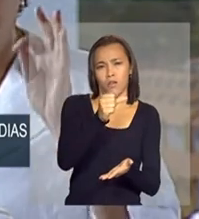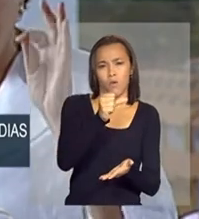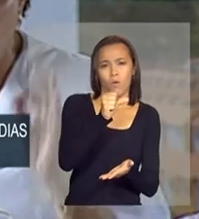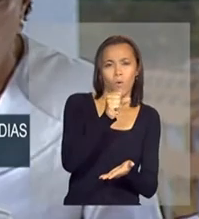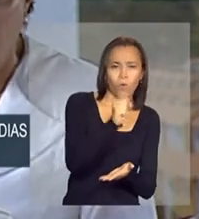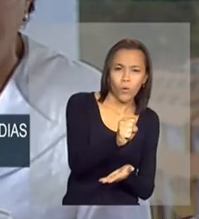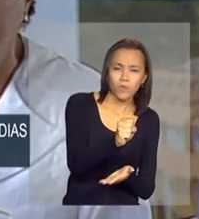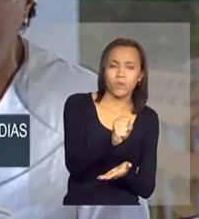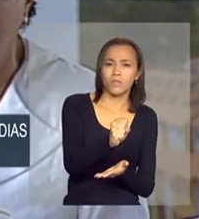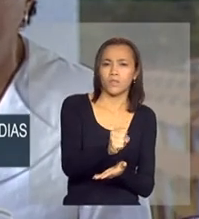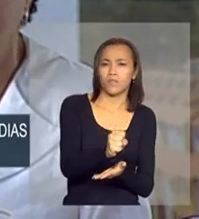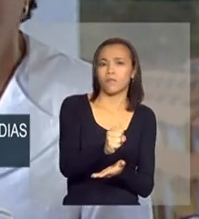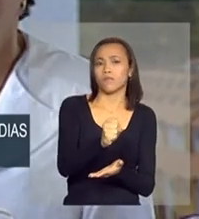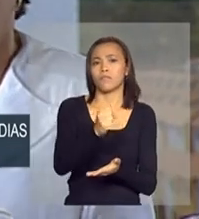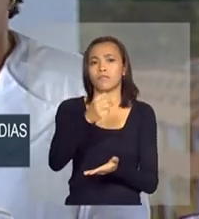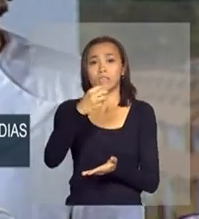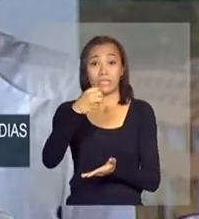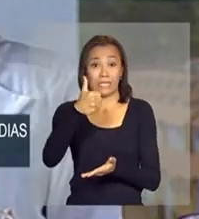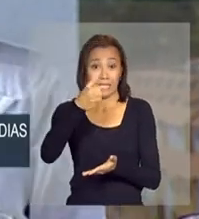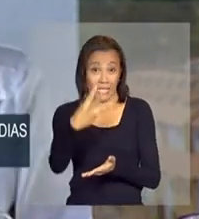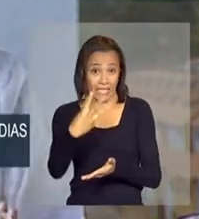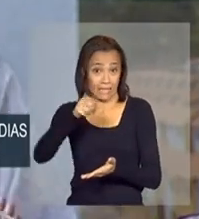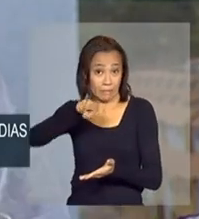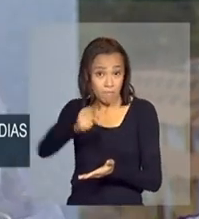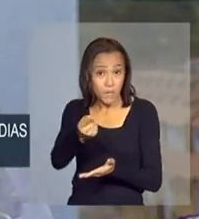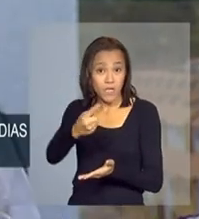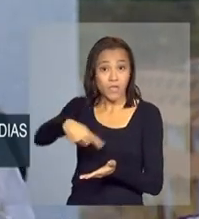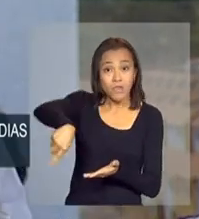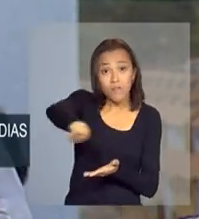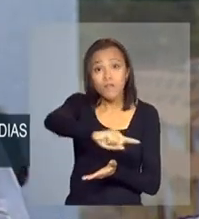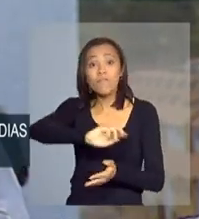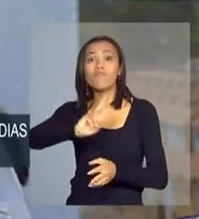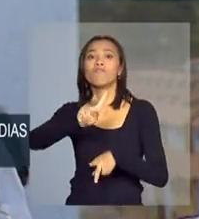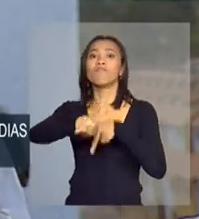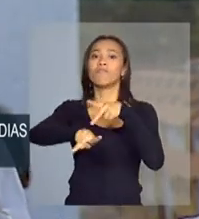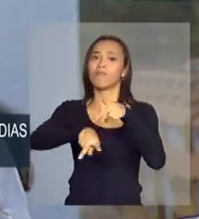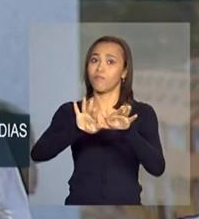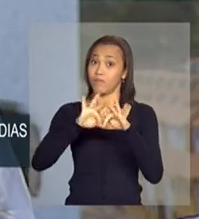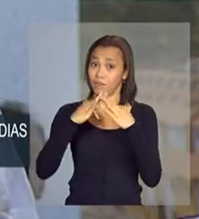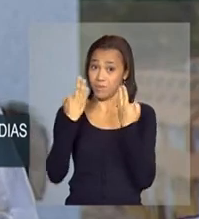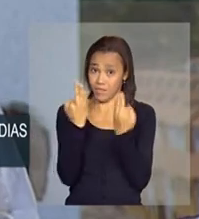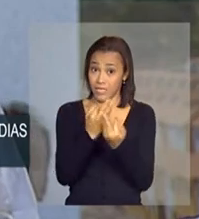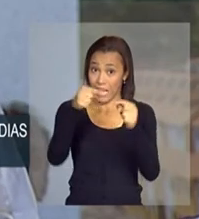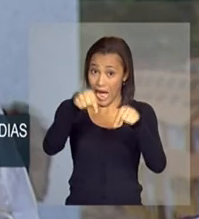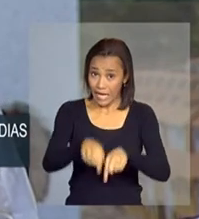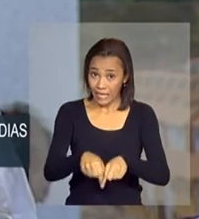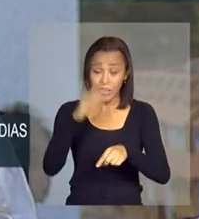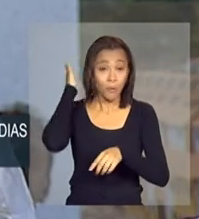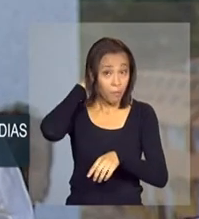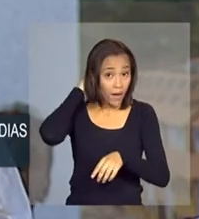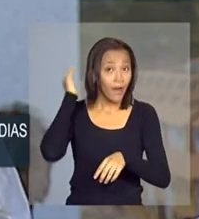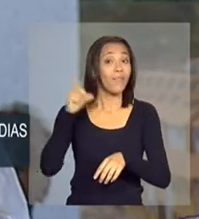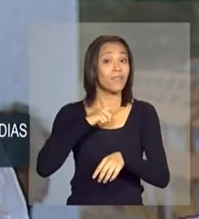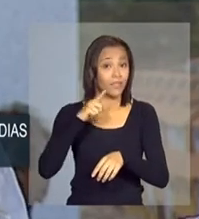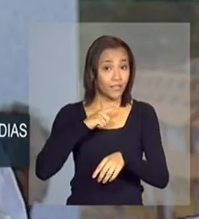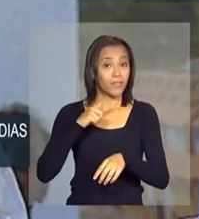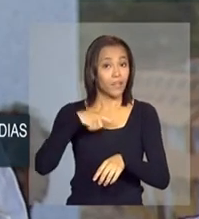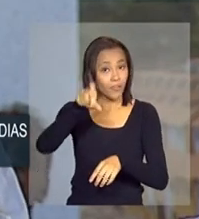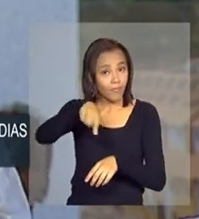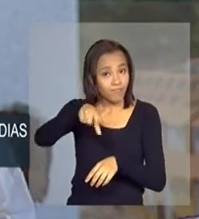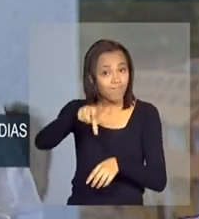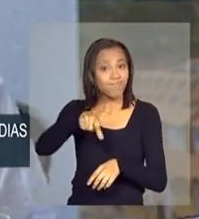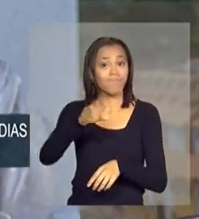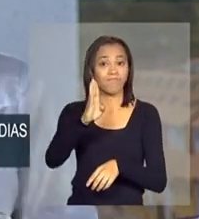813 mil famílias aqui no Pará são atendidas pelo Bolsa Família